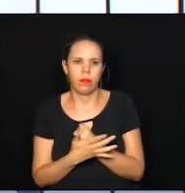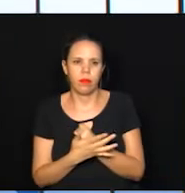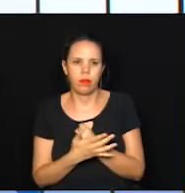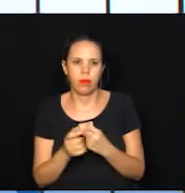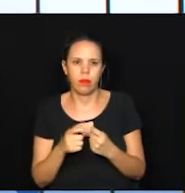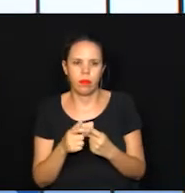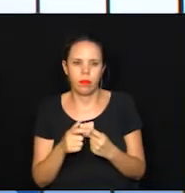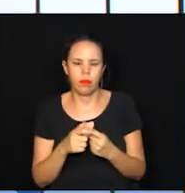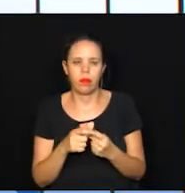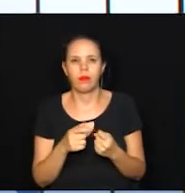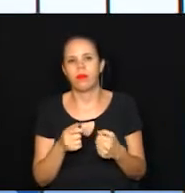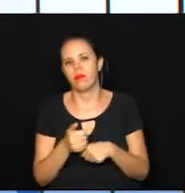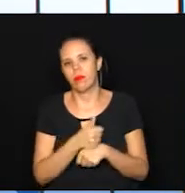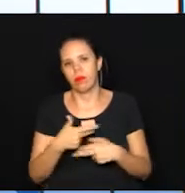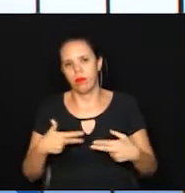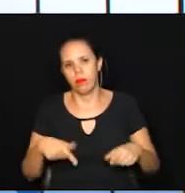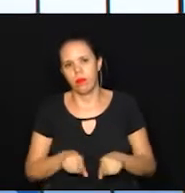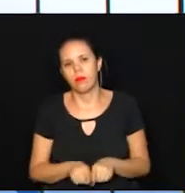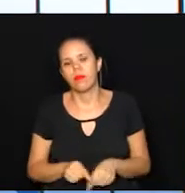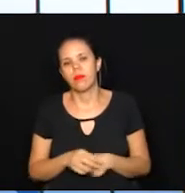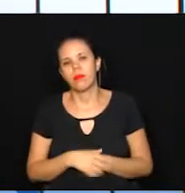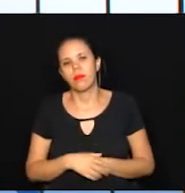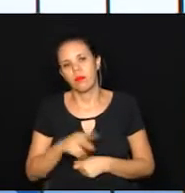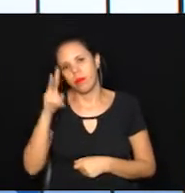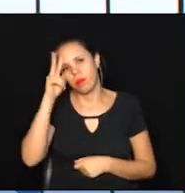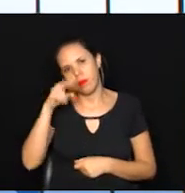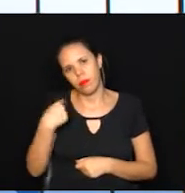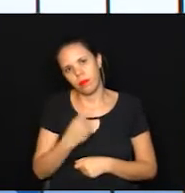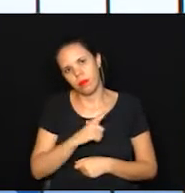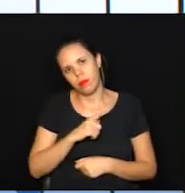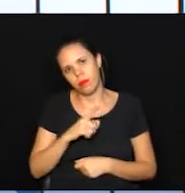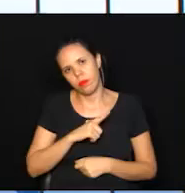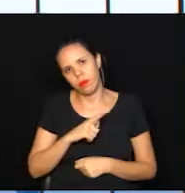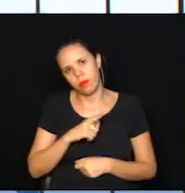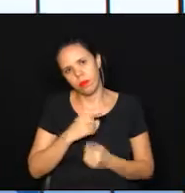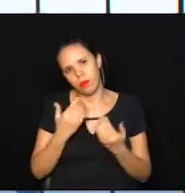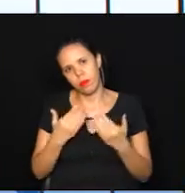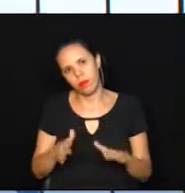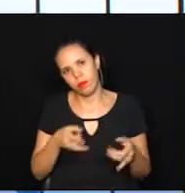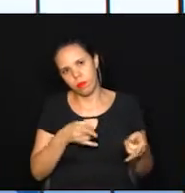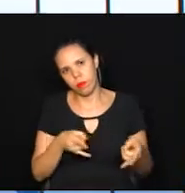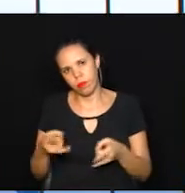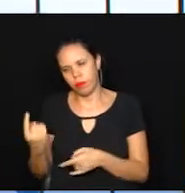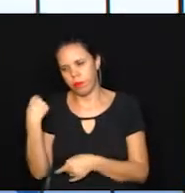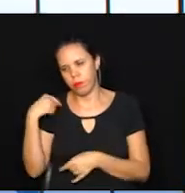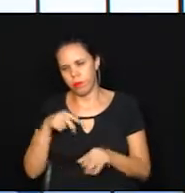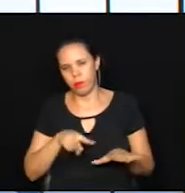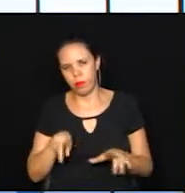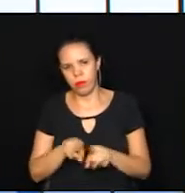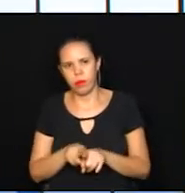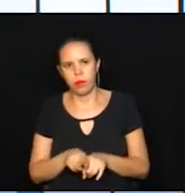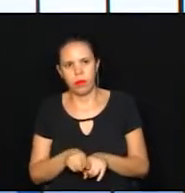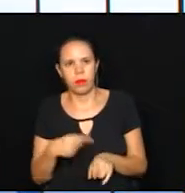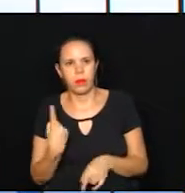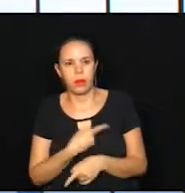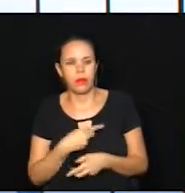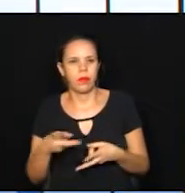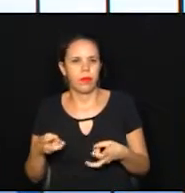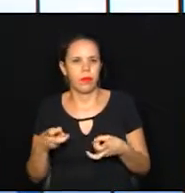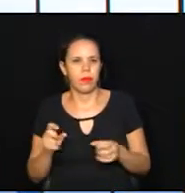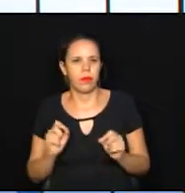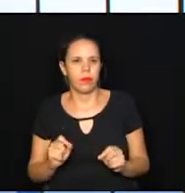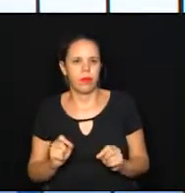de especialidades. E lembrando que nós tivemos aí a reabertura de leitos na última semana também, mas o que a gente percebe,